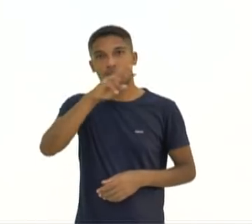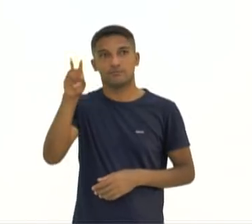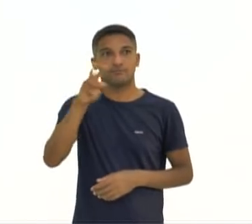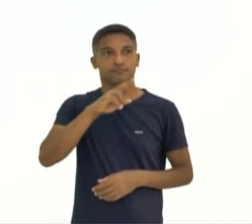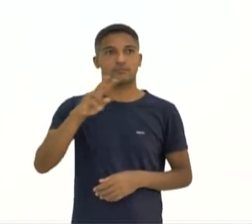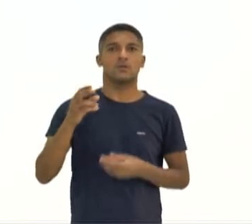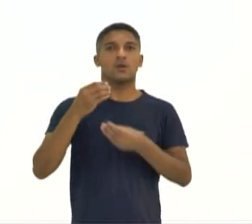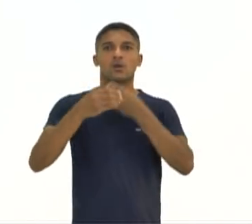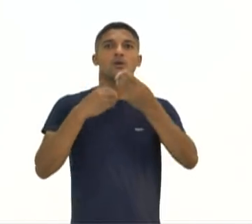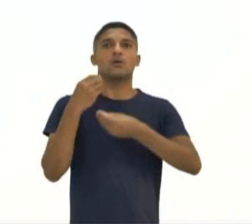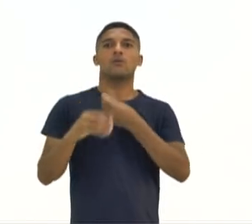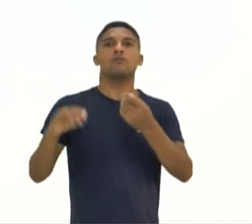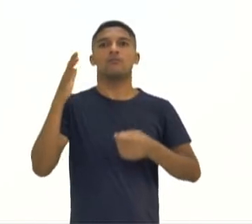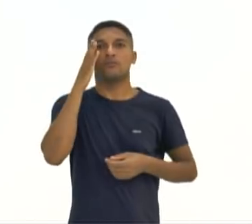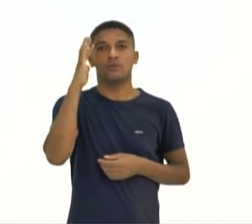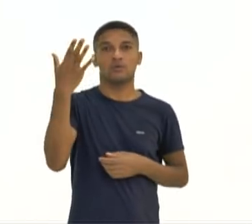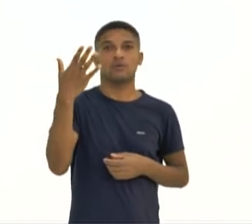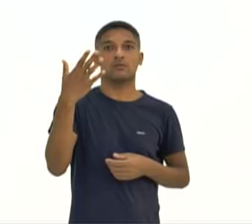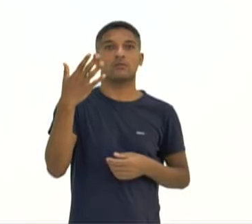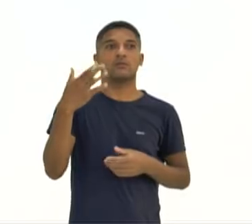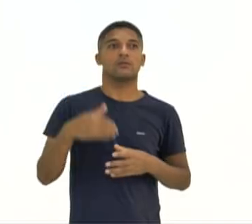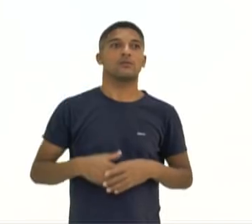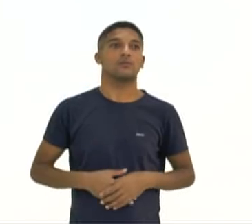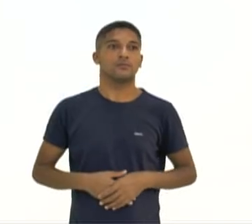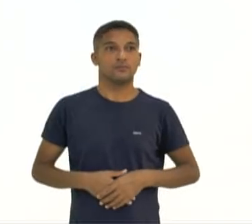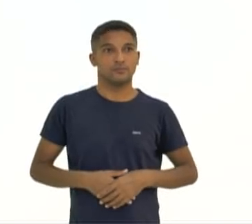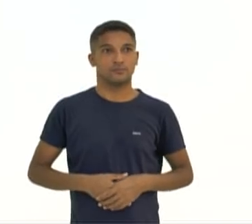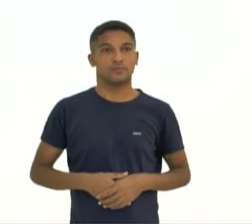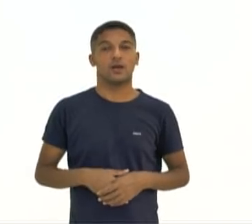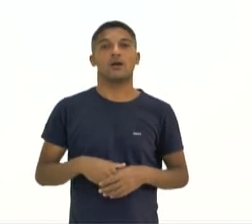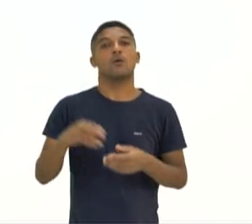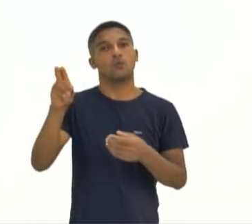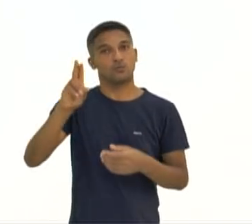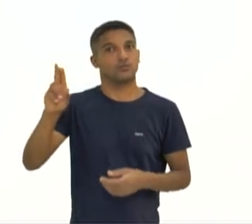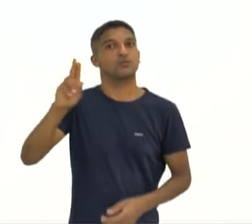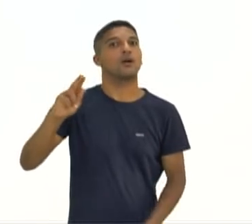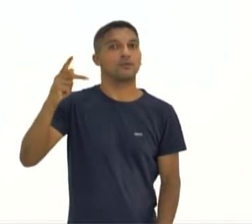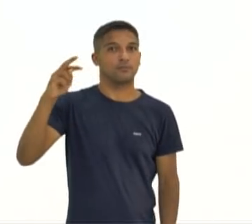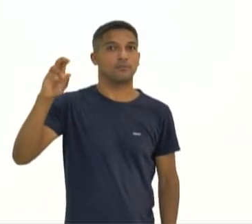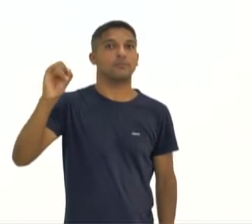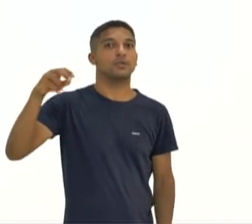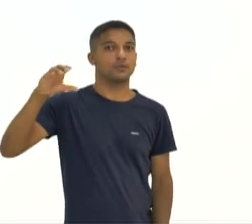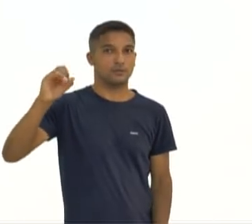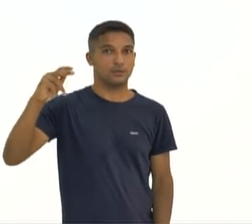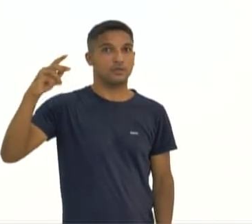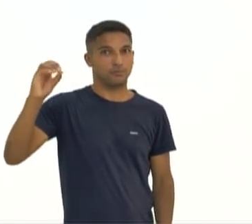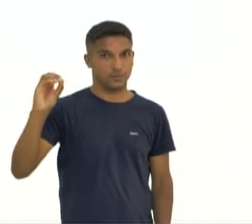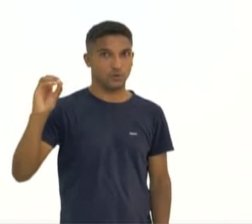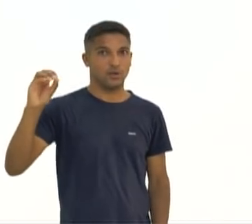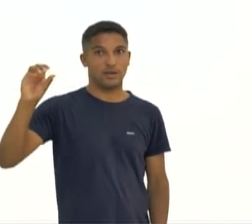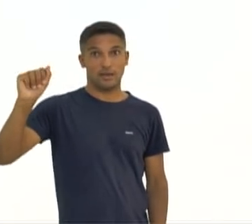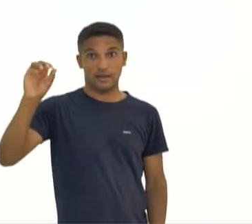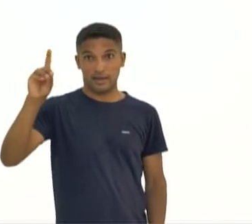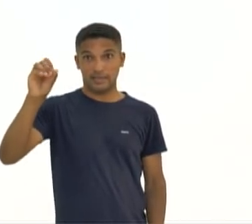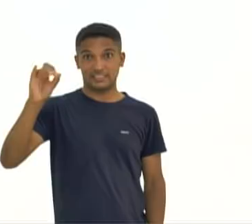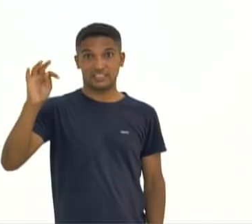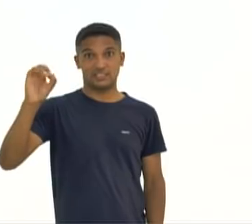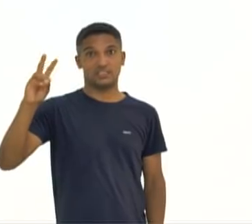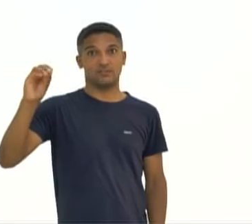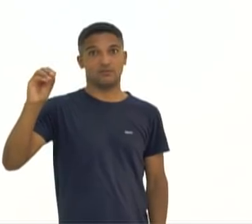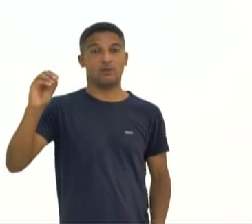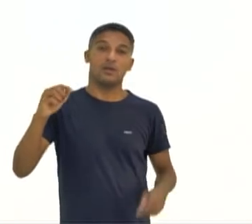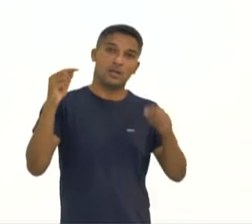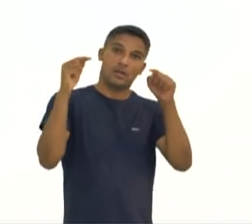me resolver isso aqui? Vou aplicar o meu princípio aditivo. O que eu vou fazer de um lado da